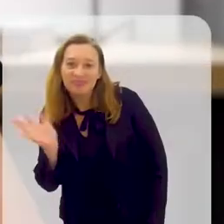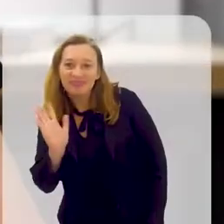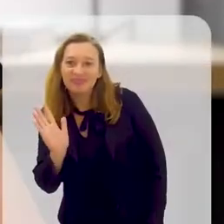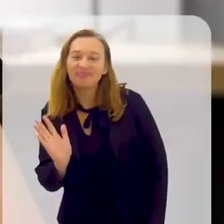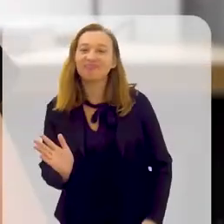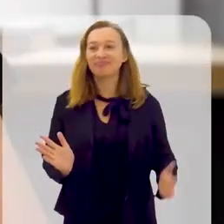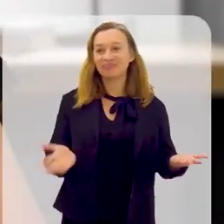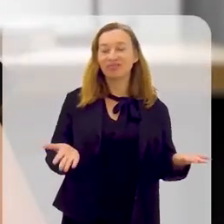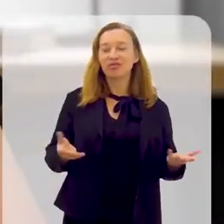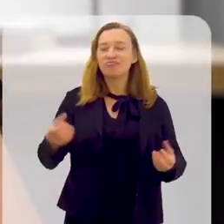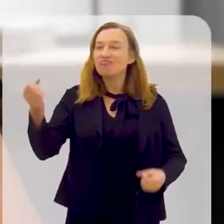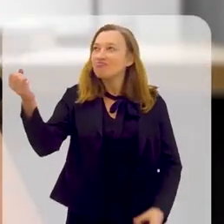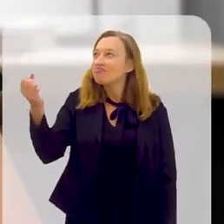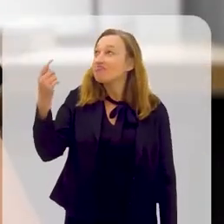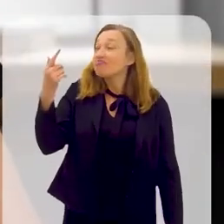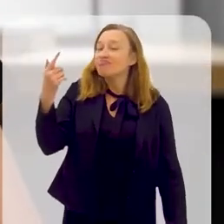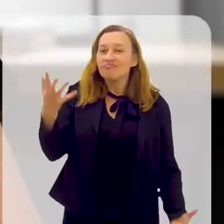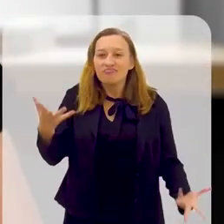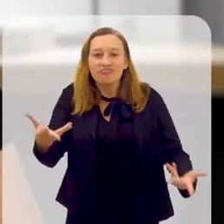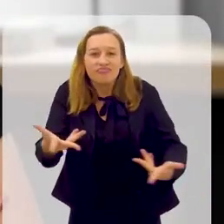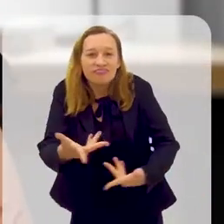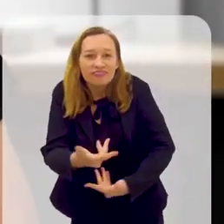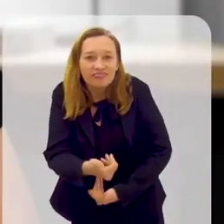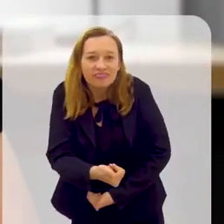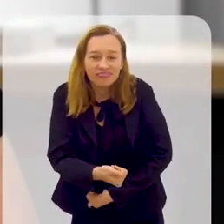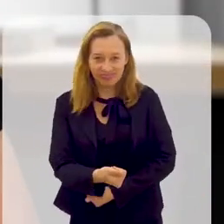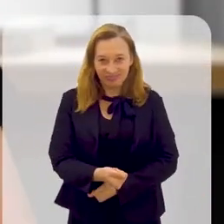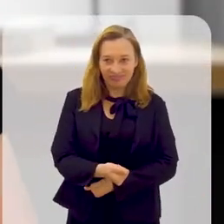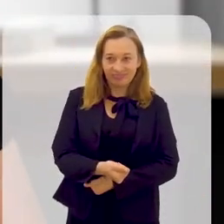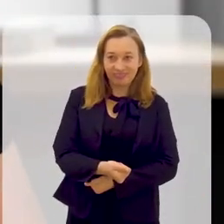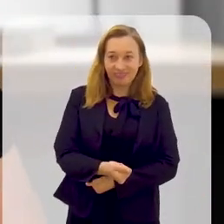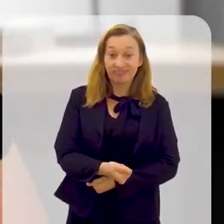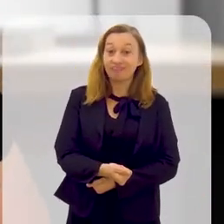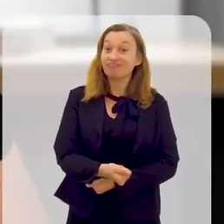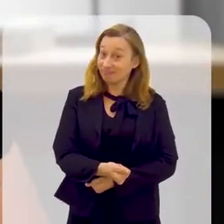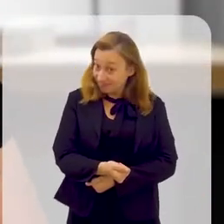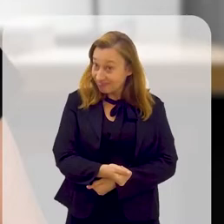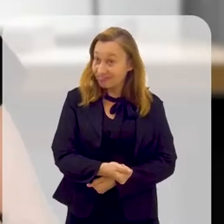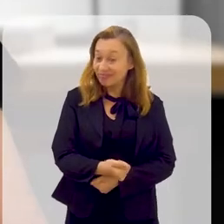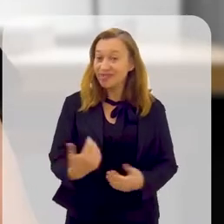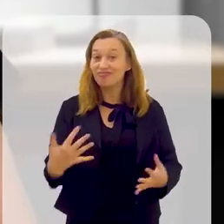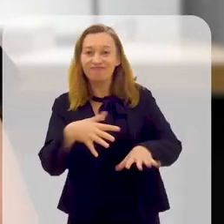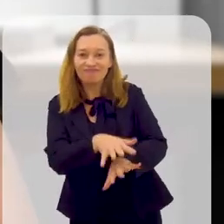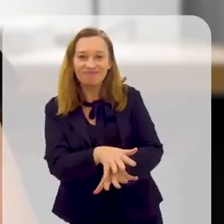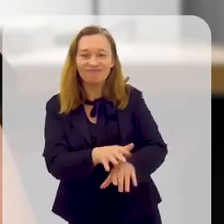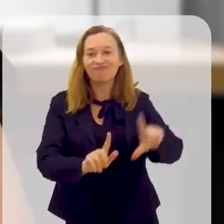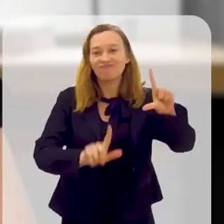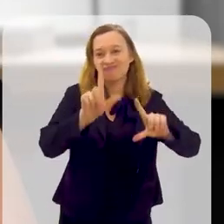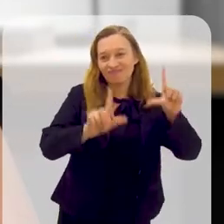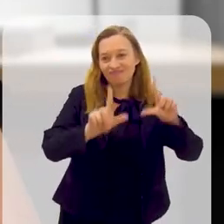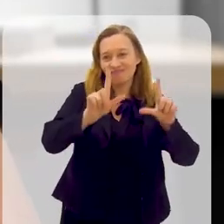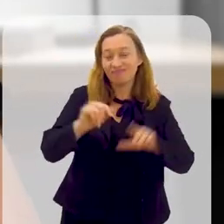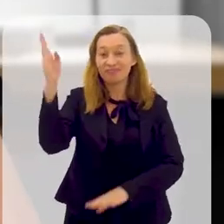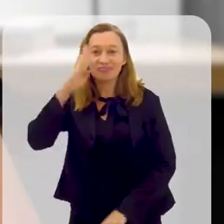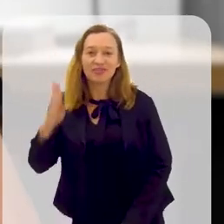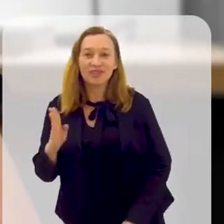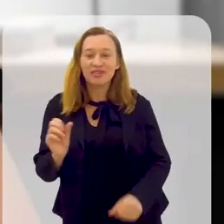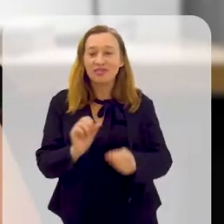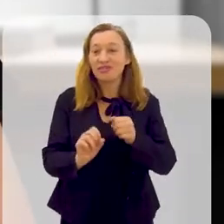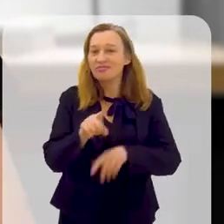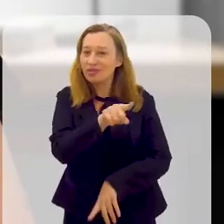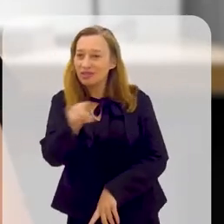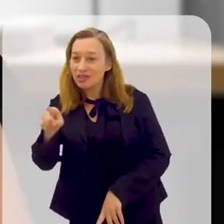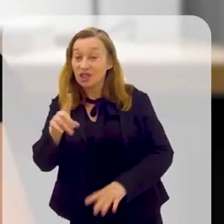gente começa agora o programa mais inspirador gostosinho e inclusive da televisão brasileira